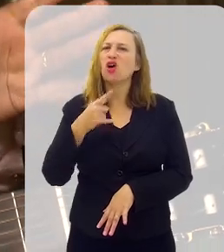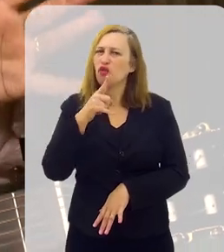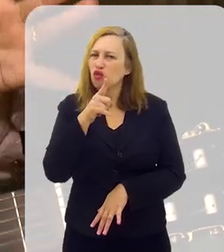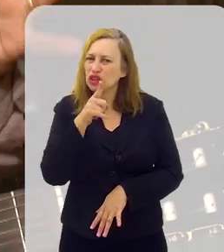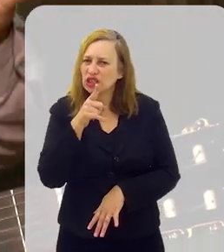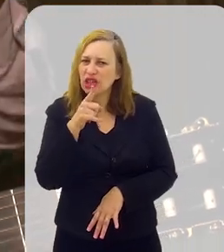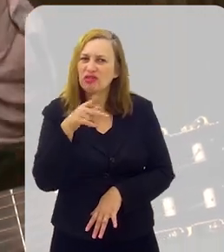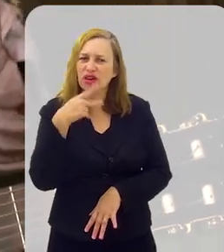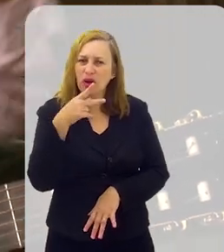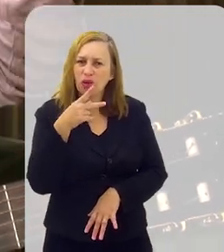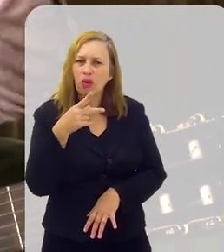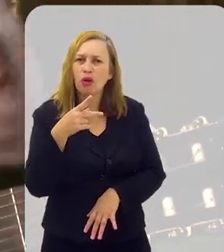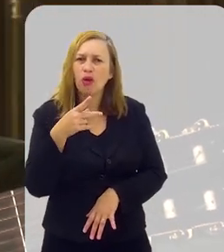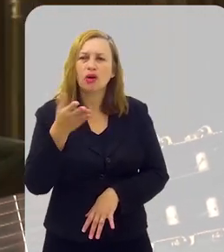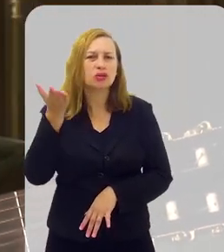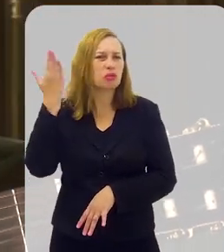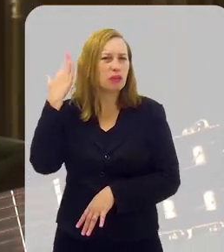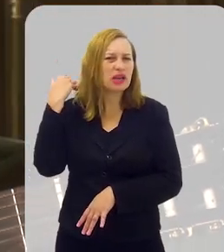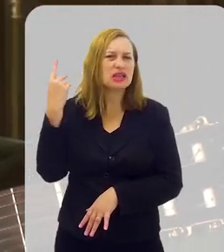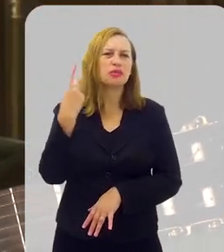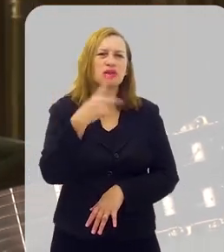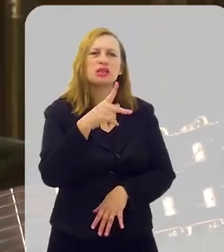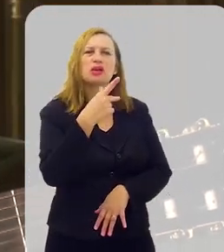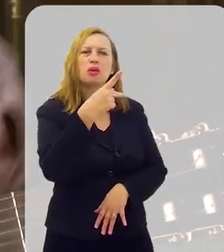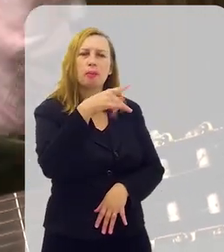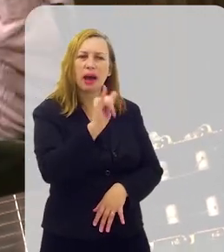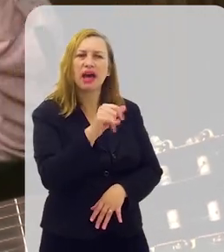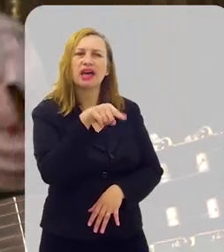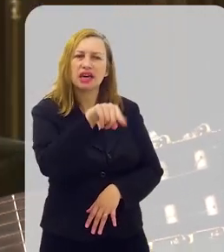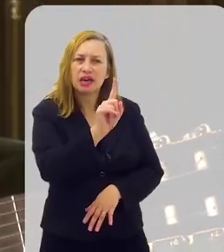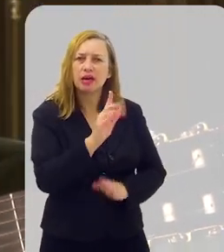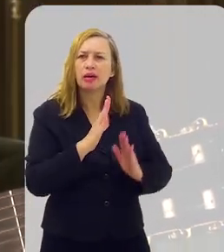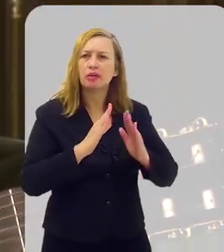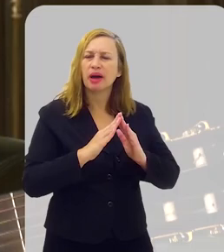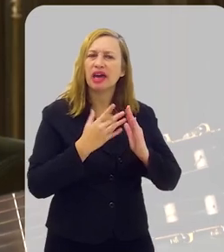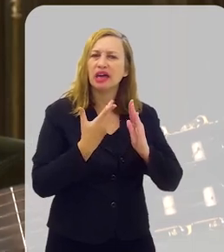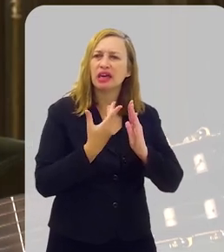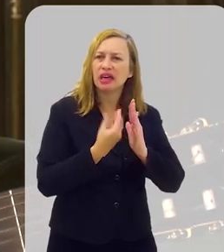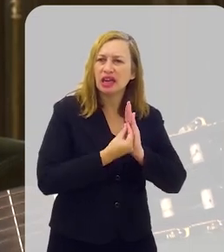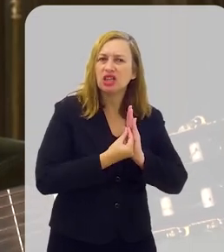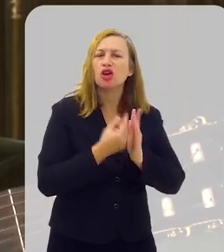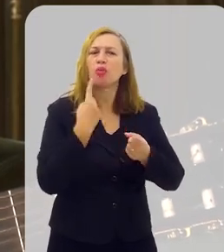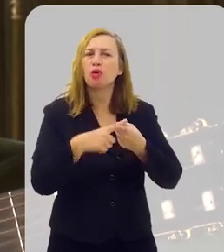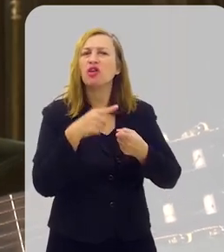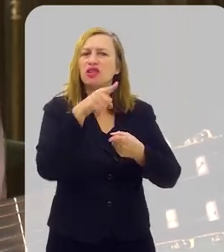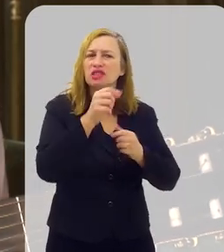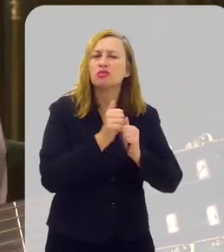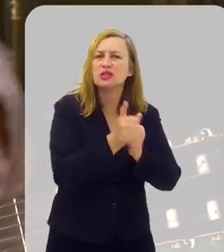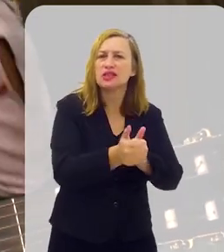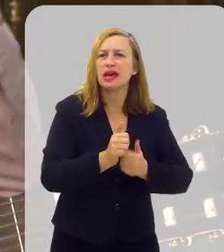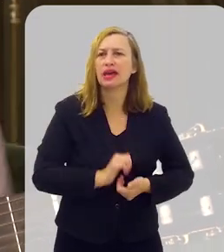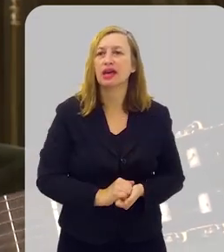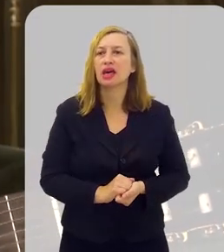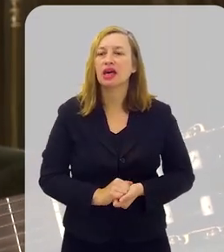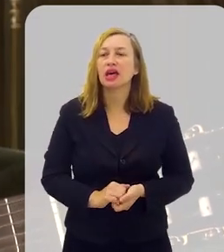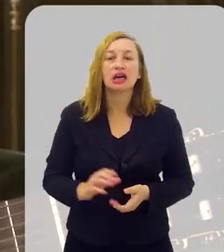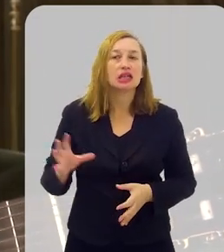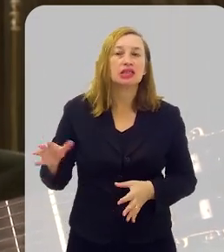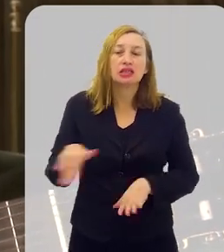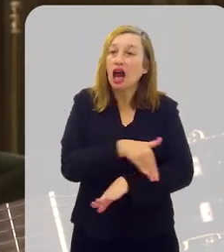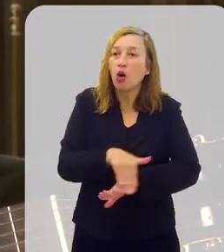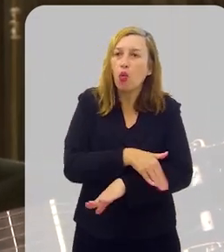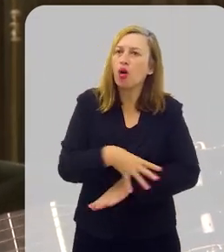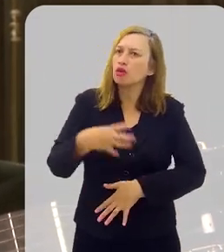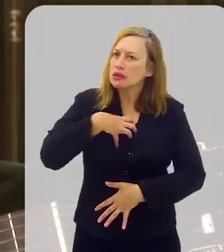de Madureira, Deus falou comigo: você não deu a receita pro teu pai? Uau! Por que que você não pega essa receita